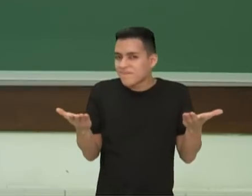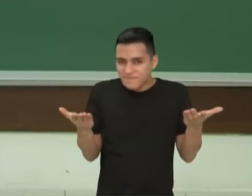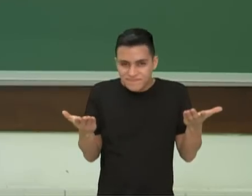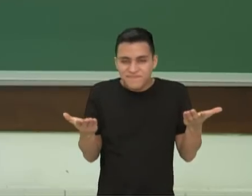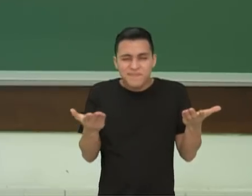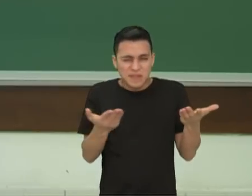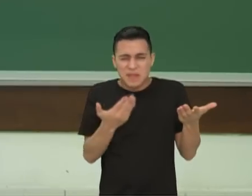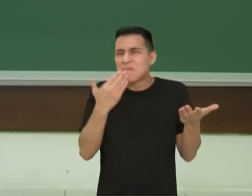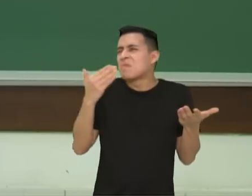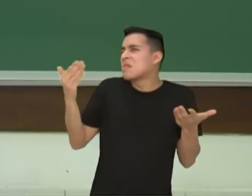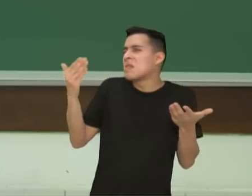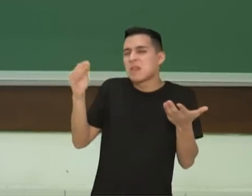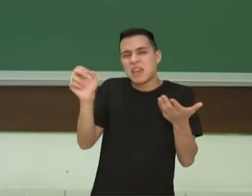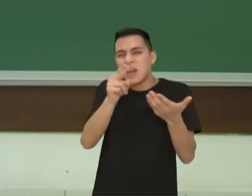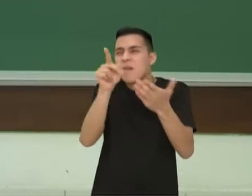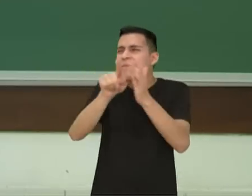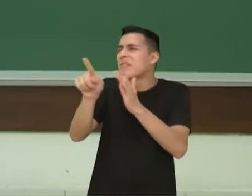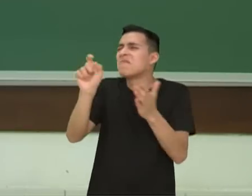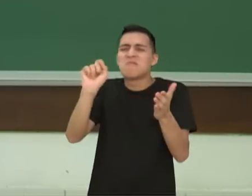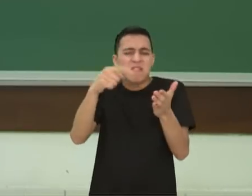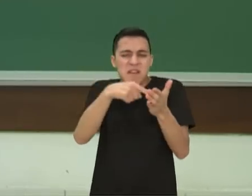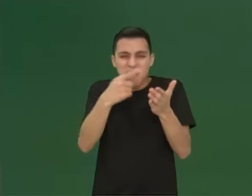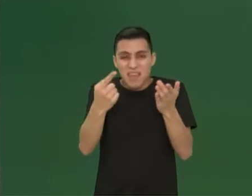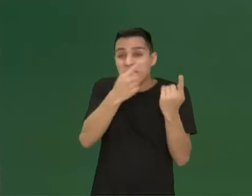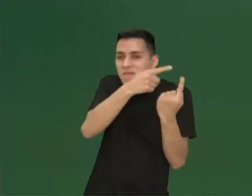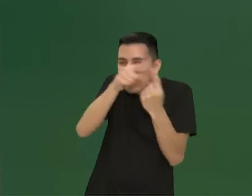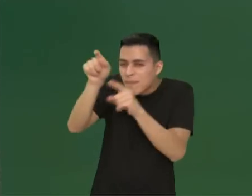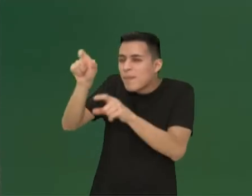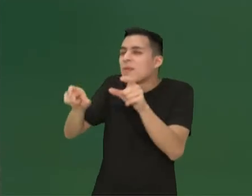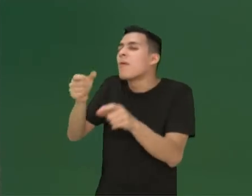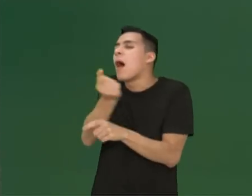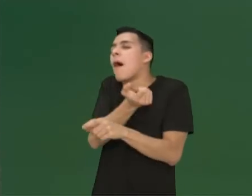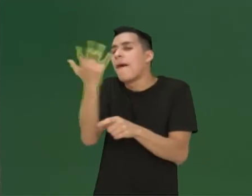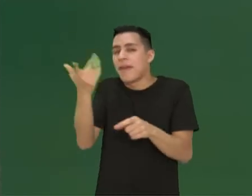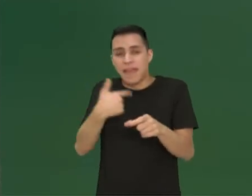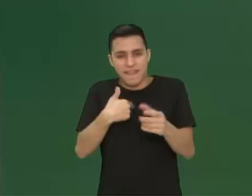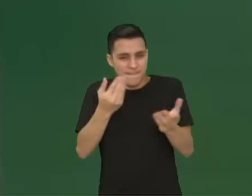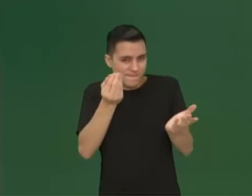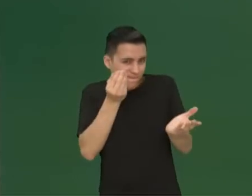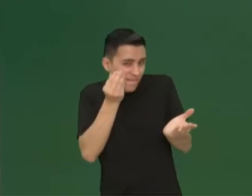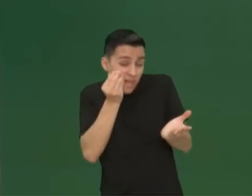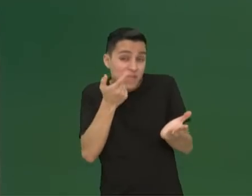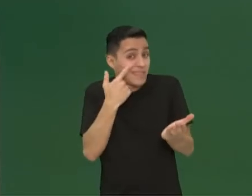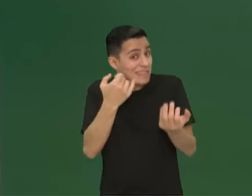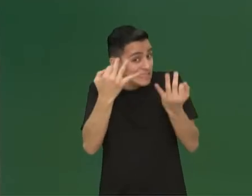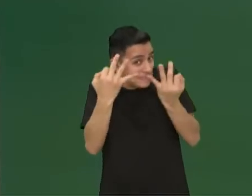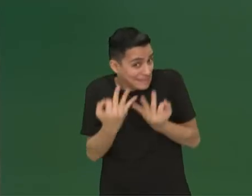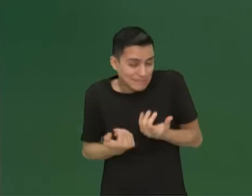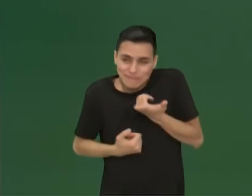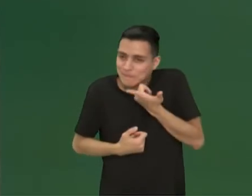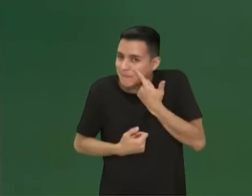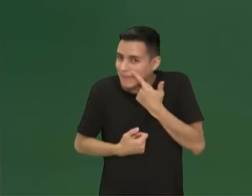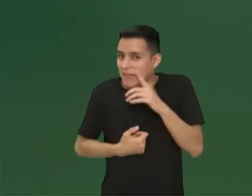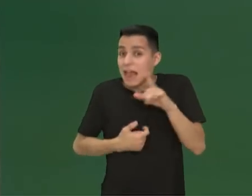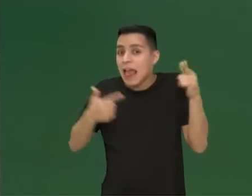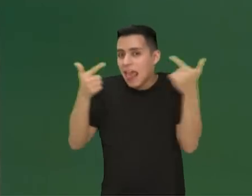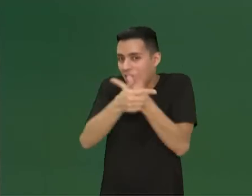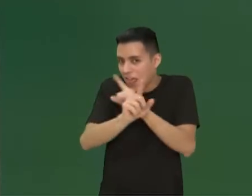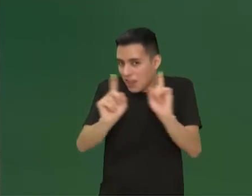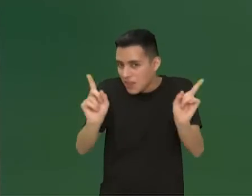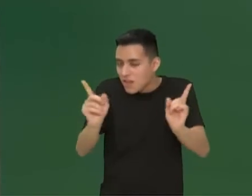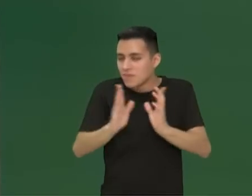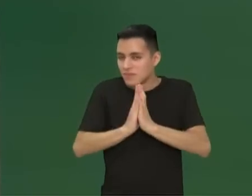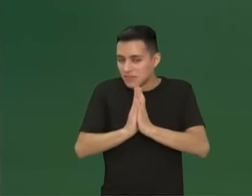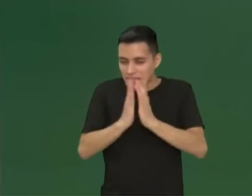Pediram, perguntaram para alguém que mora com vocês? Lançou esse desafio para alguém? Eu vou tentar, eu não sei se eu vou acertar, hein? Não é para dar risada aí do outro